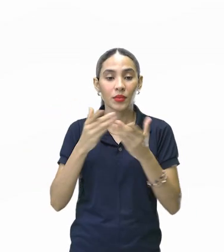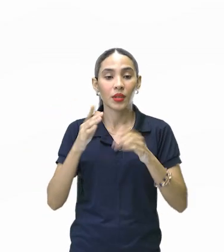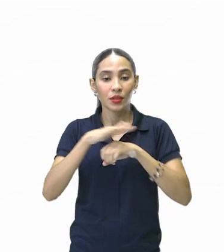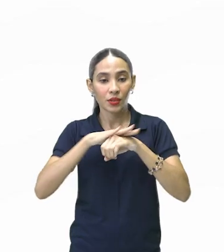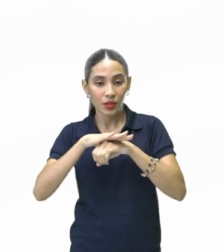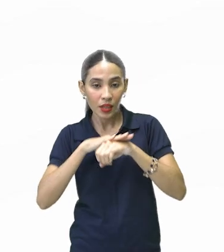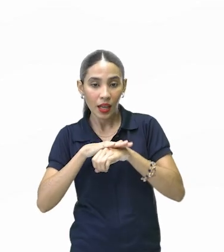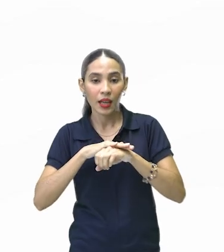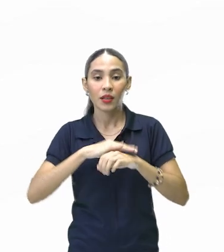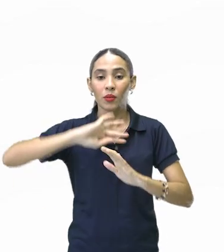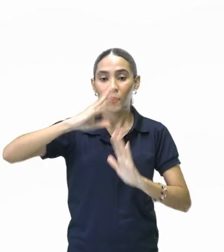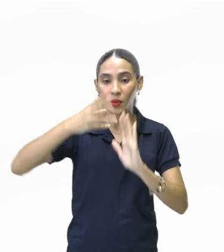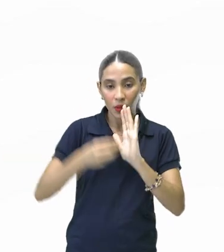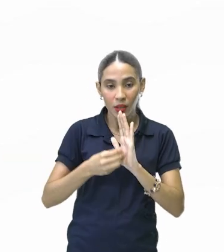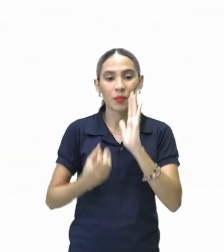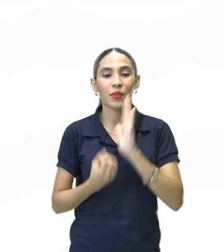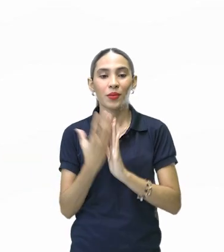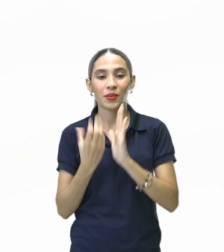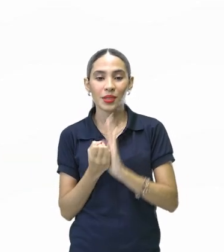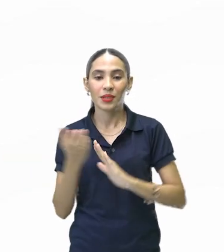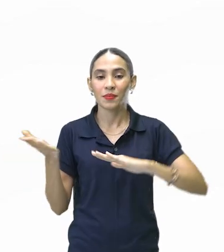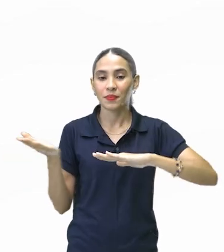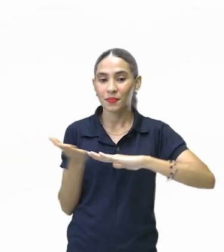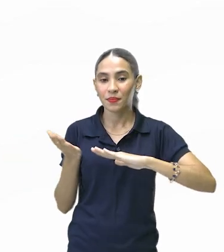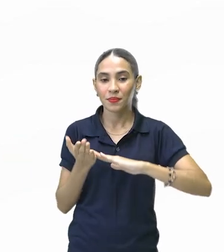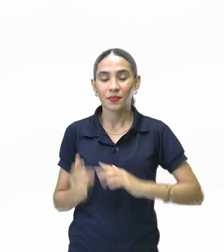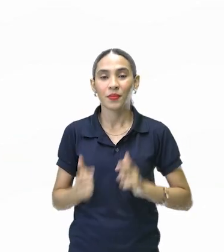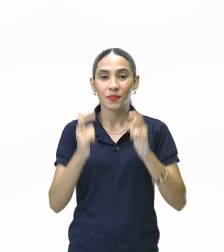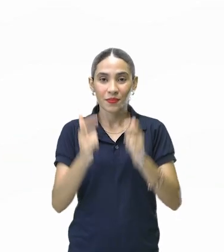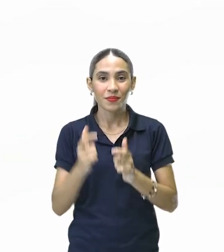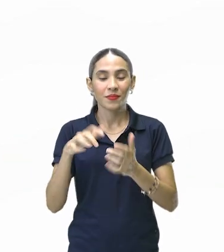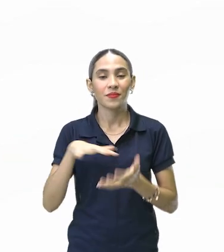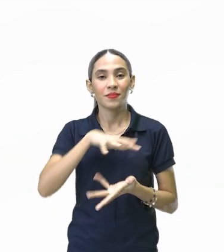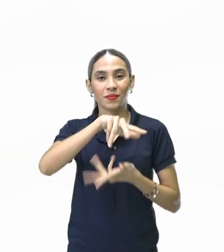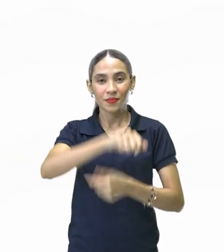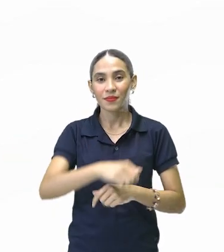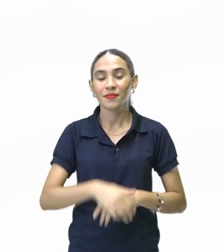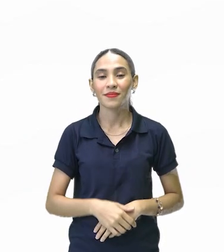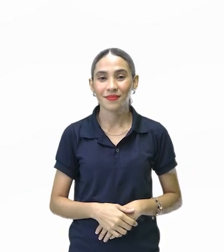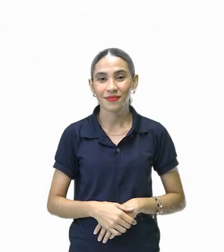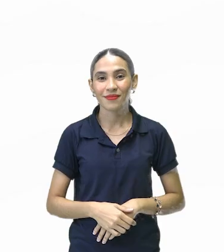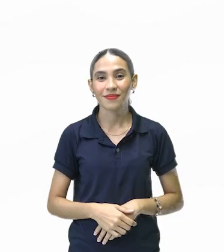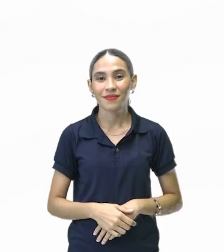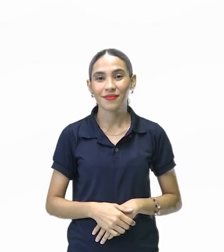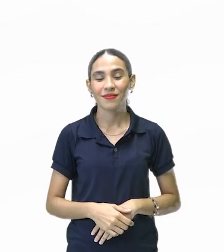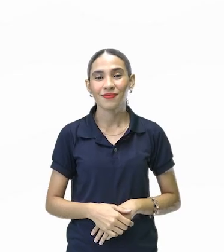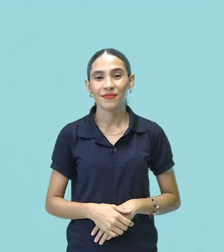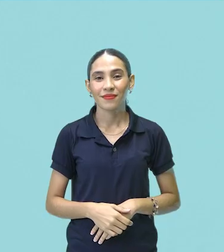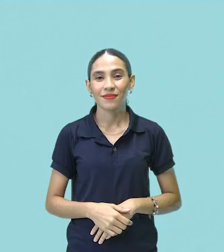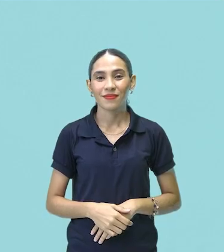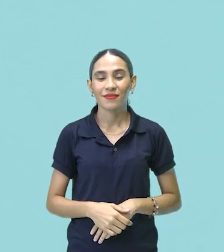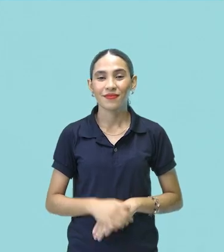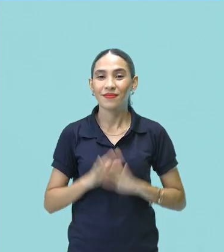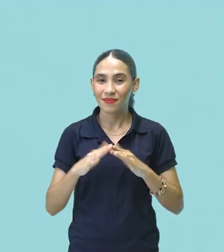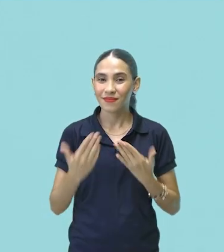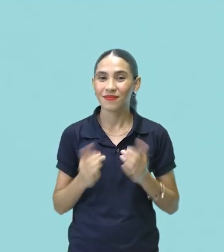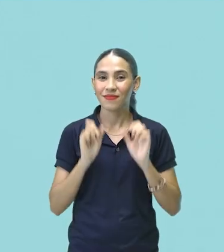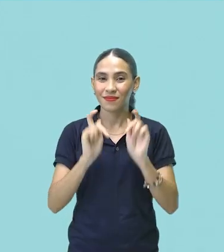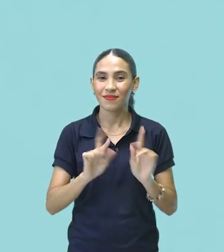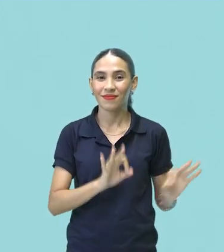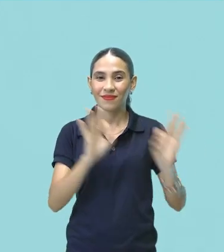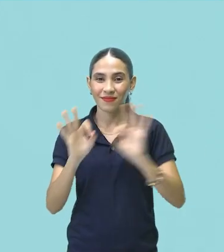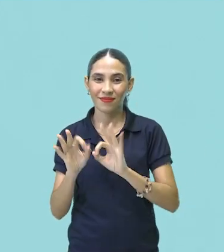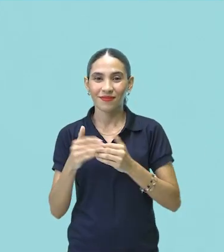diálogo estético amazonense produzidas na contemporaneidade local e global. Muito